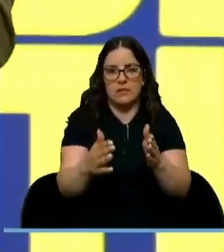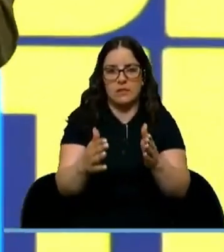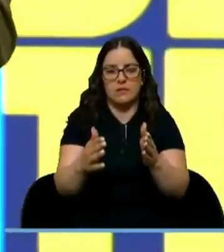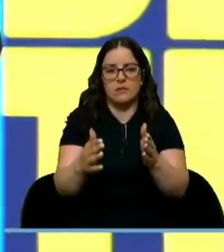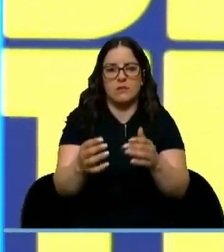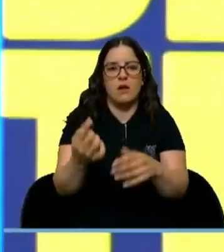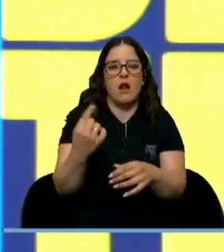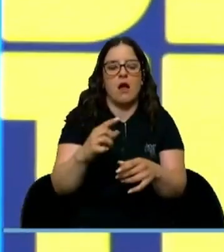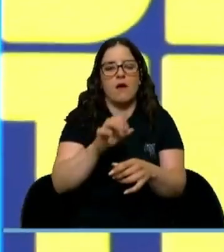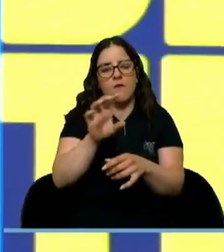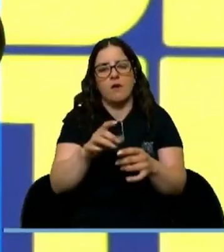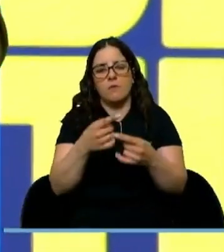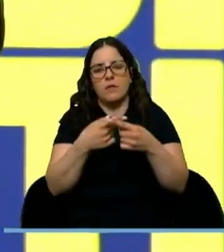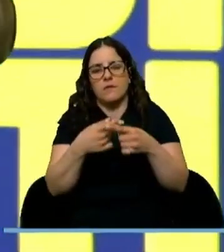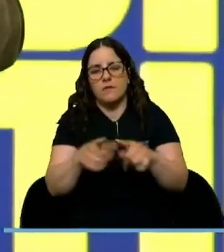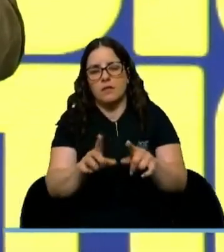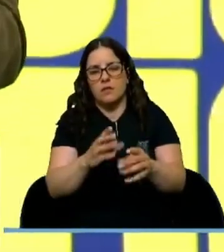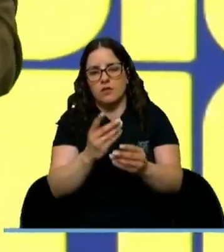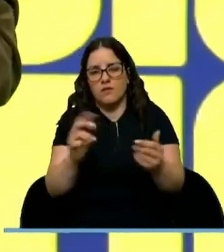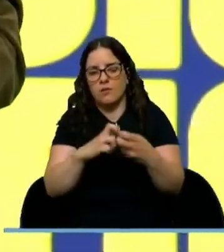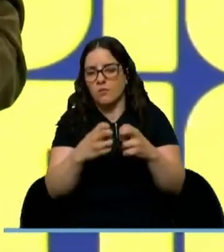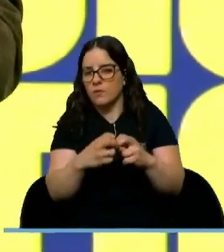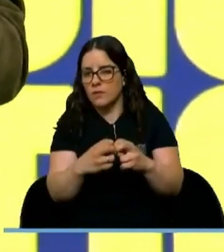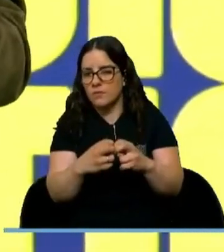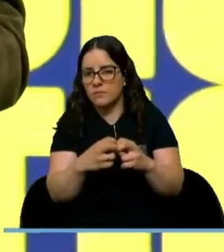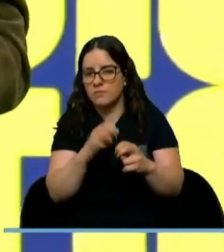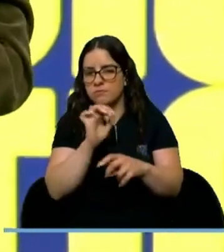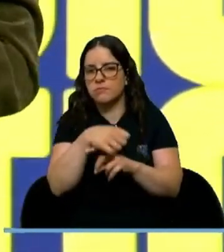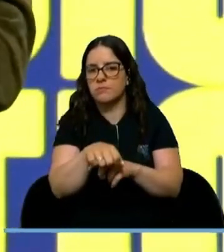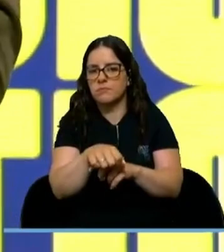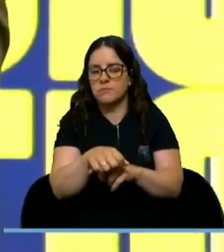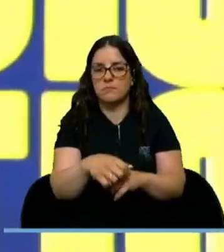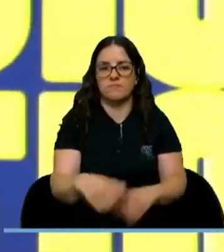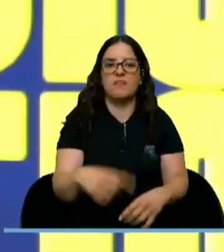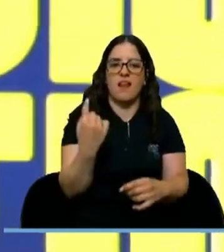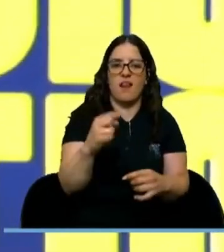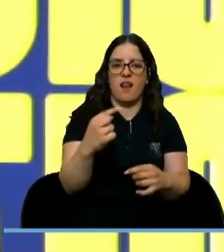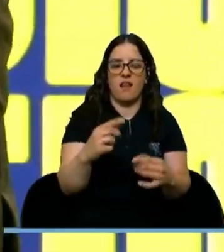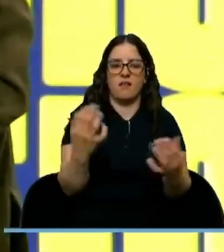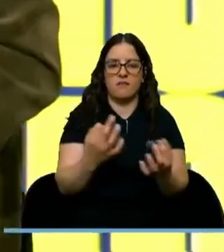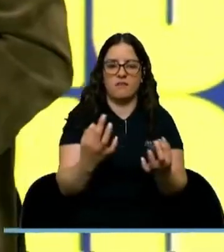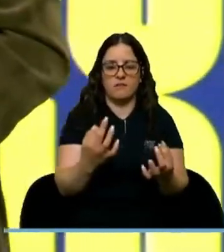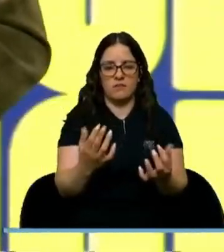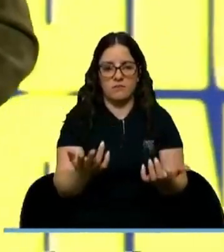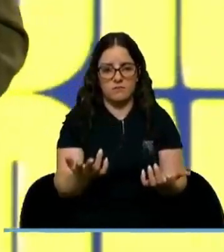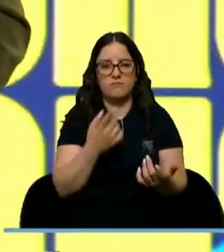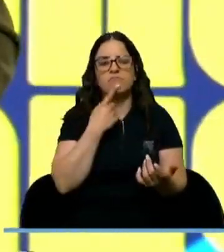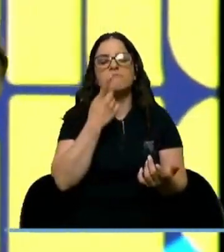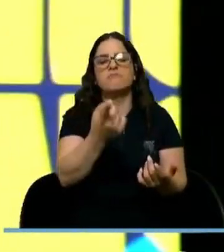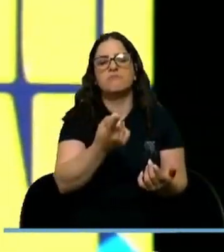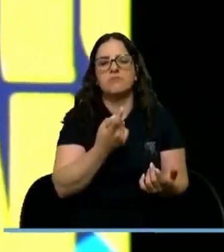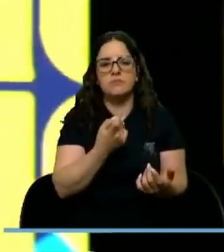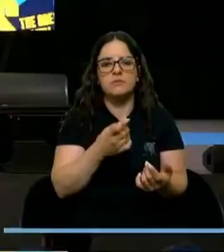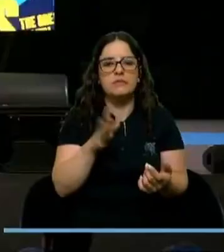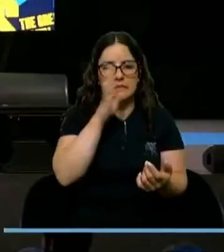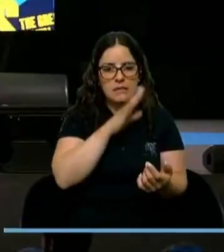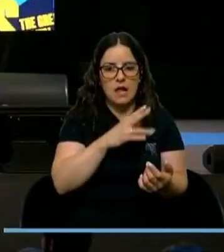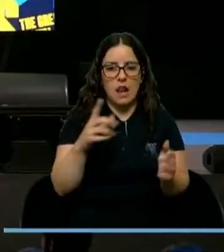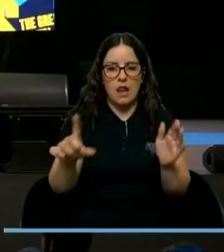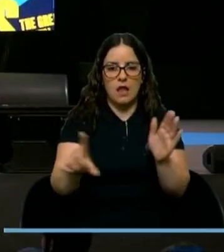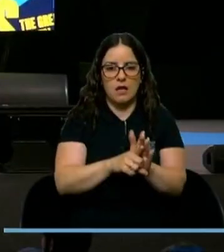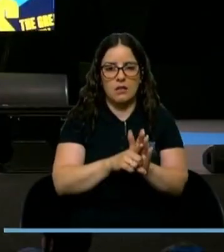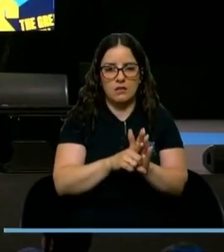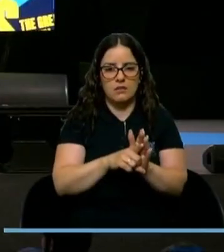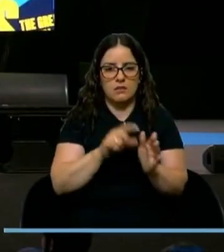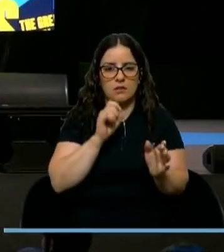forma de fazer o problema, ou de resolver o problema? E há. E a pergunta a fazer é se a própria lei